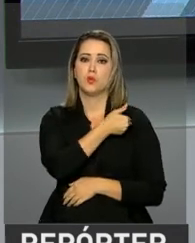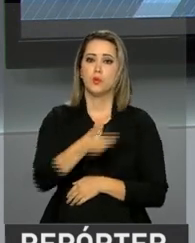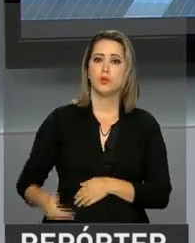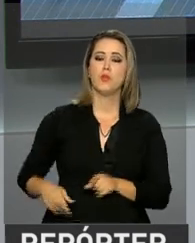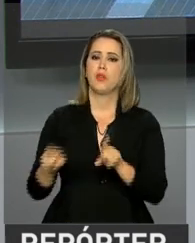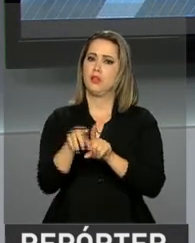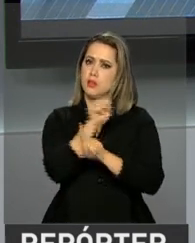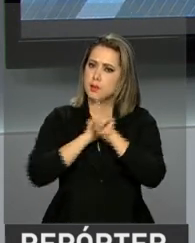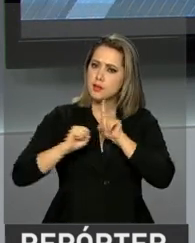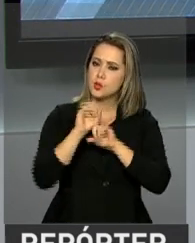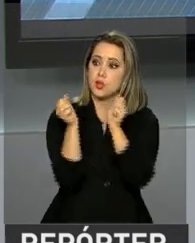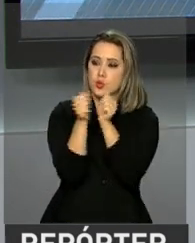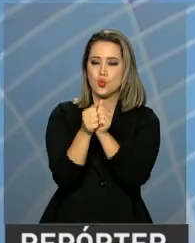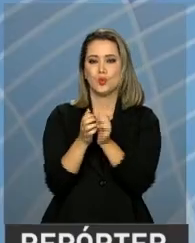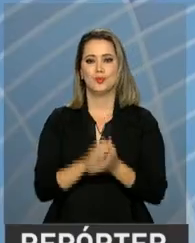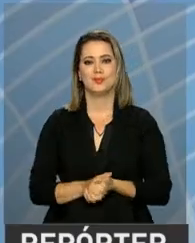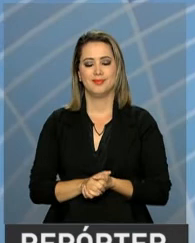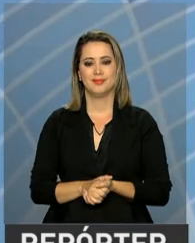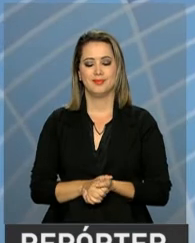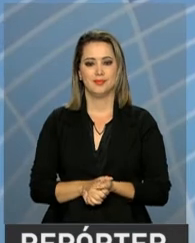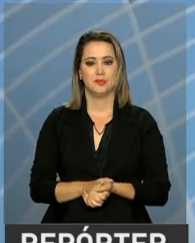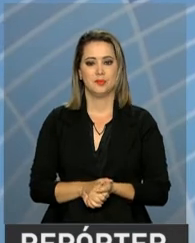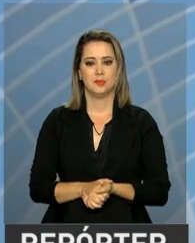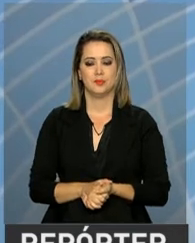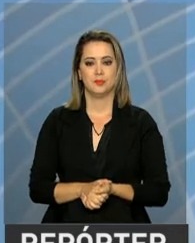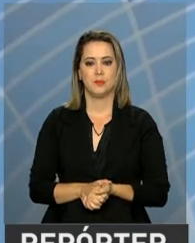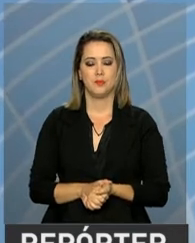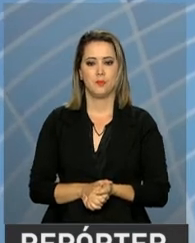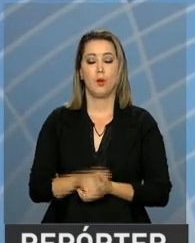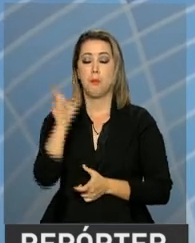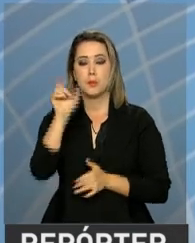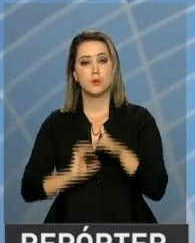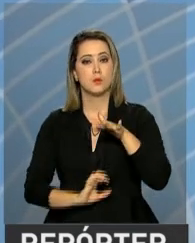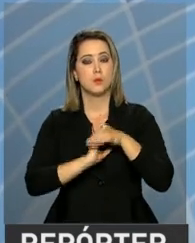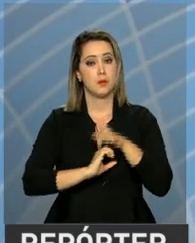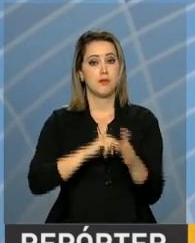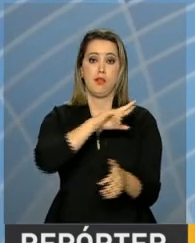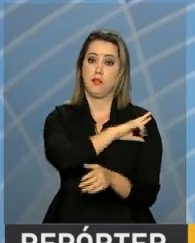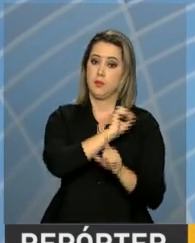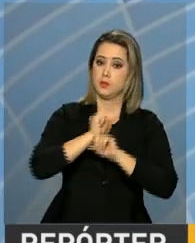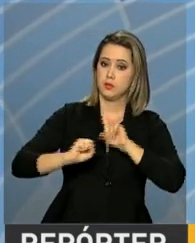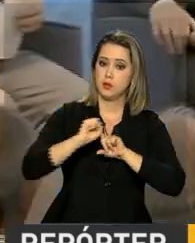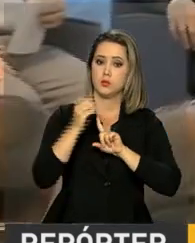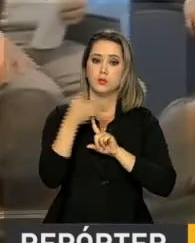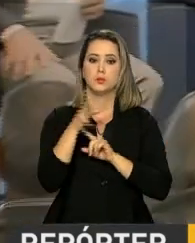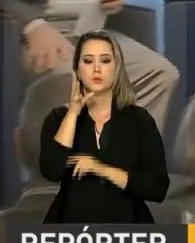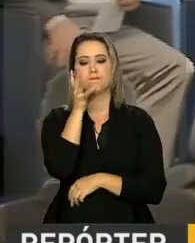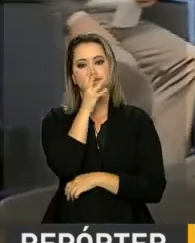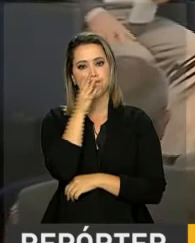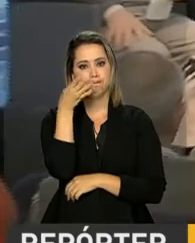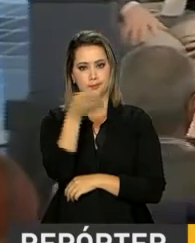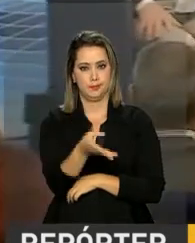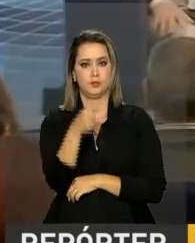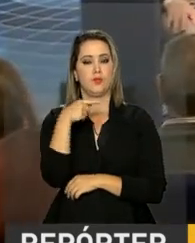e da sociedade subir aqui sentar empresários e representantes da sociedade civil assistiram ao